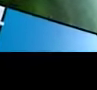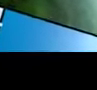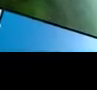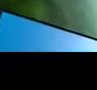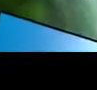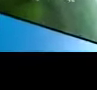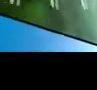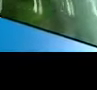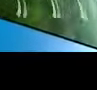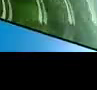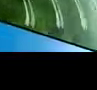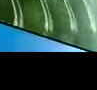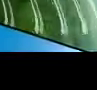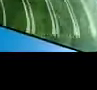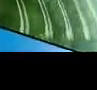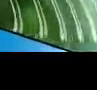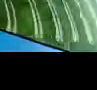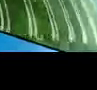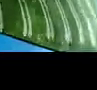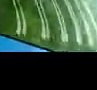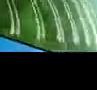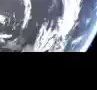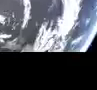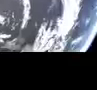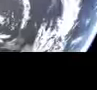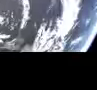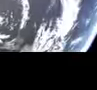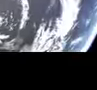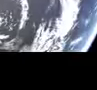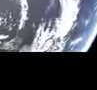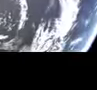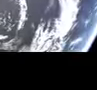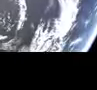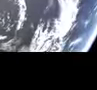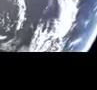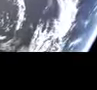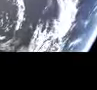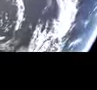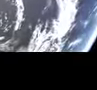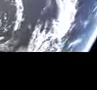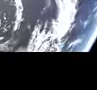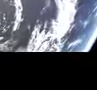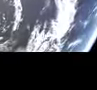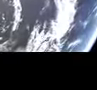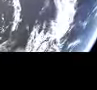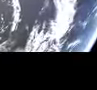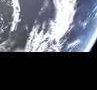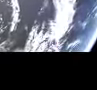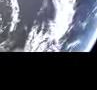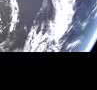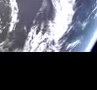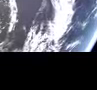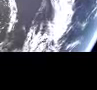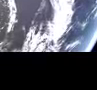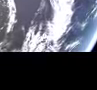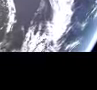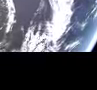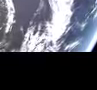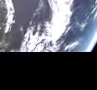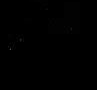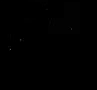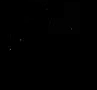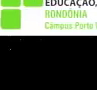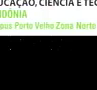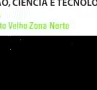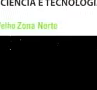Atenção Polos EAD. Após o top de 5 segundos, mais educação, ciência e tecnologia no ar.